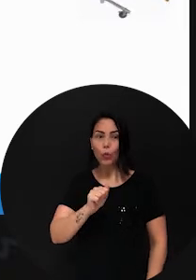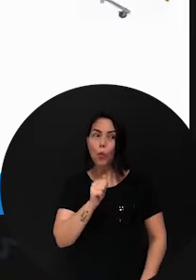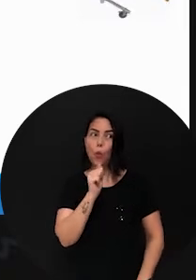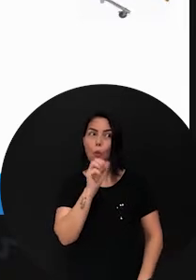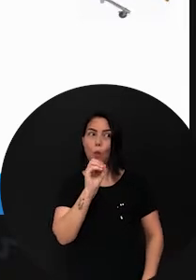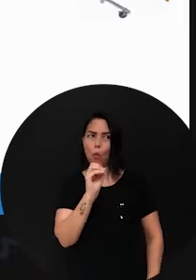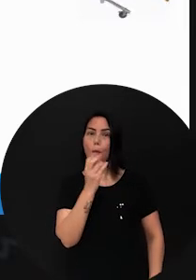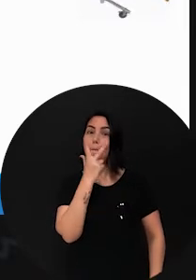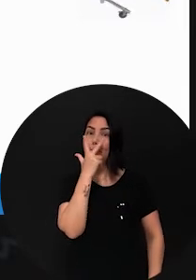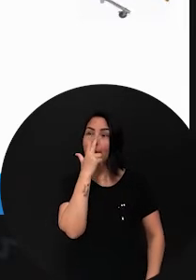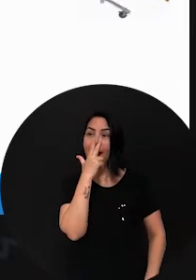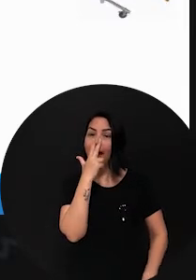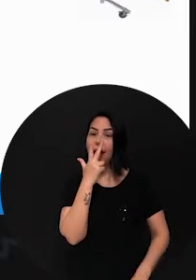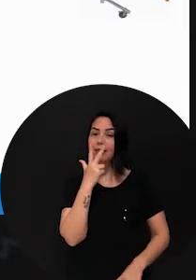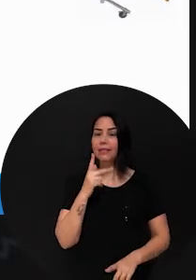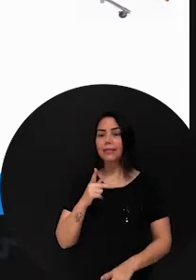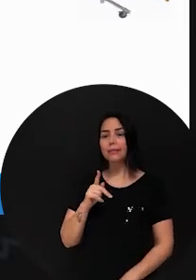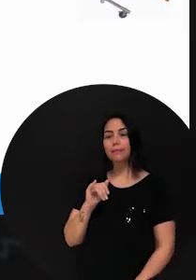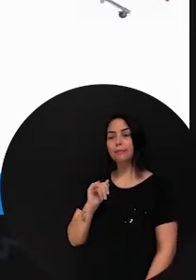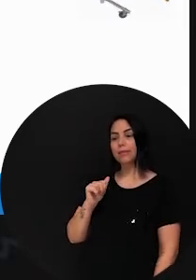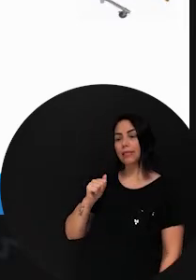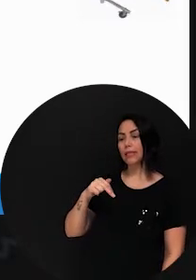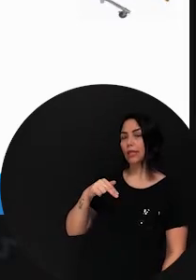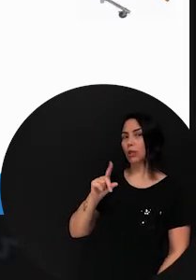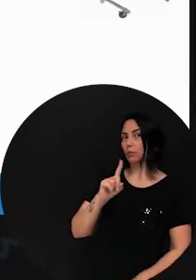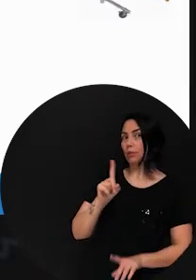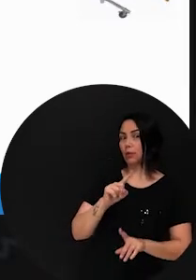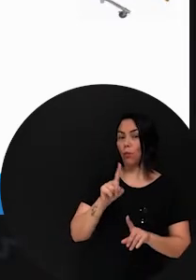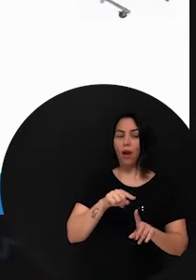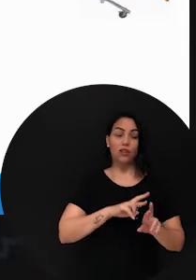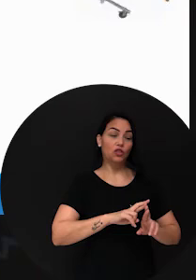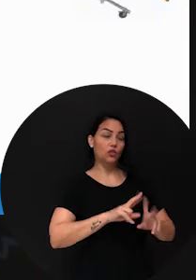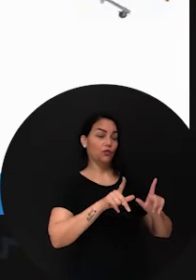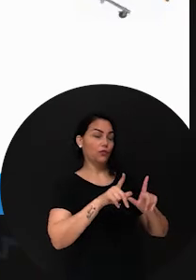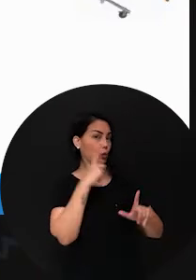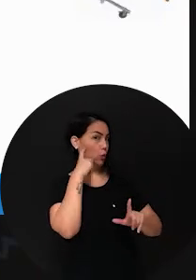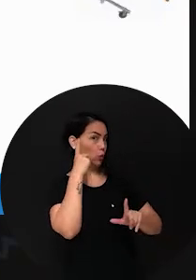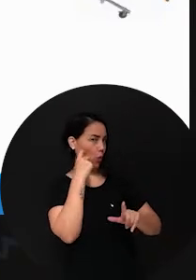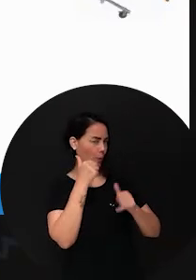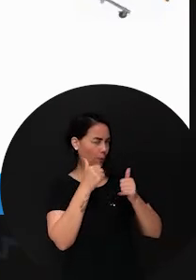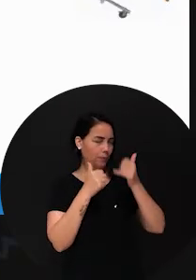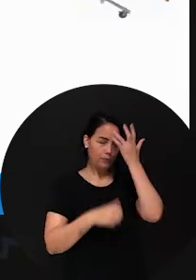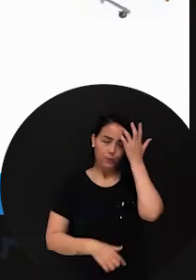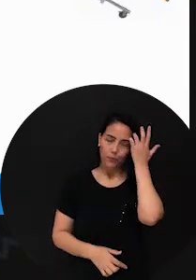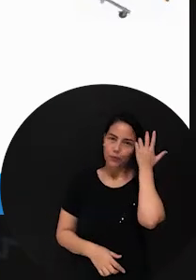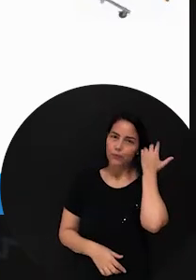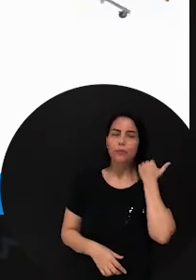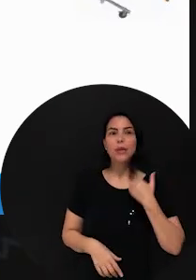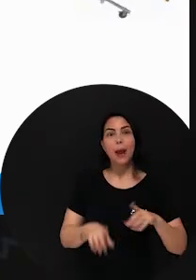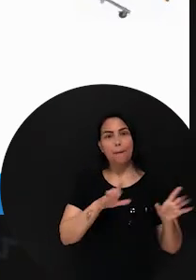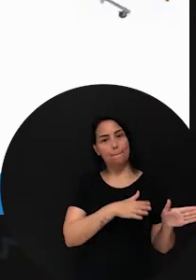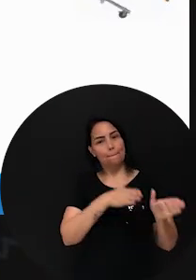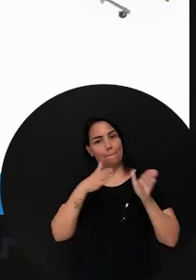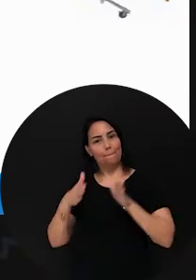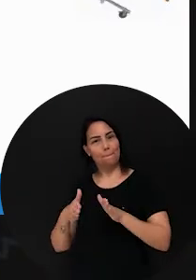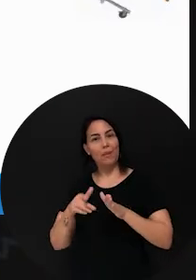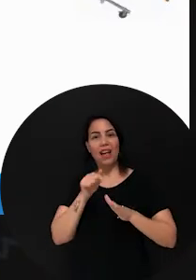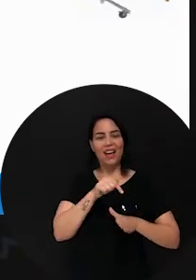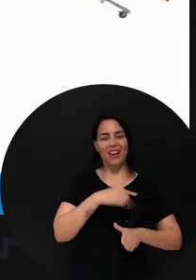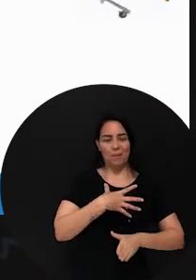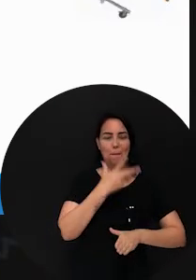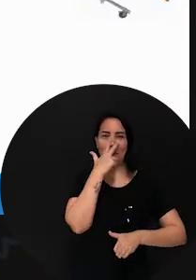com várias possibilidades de timbres, né? De sonoridades, beleza? E depois a gente tem o pai dele, né?